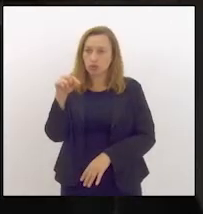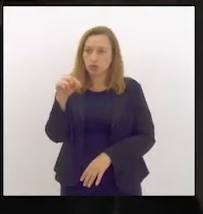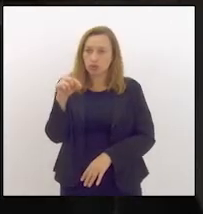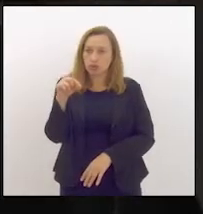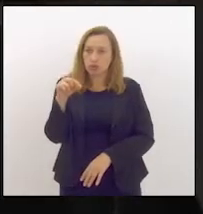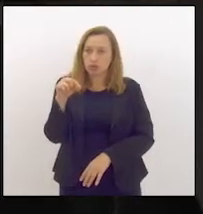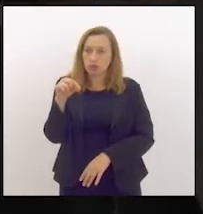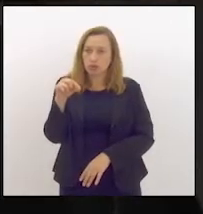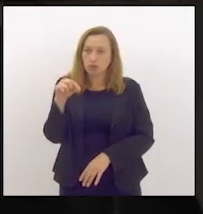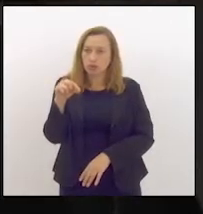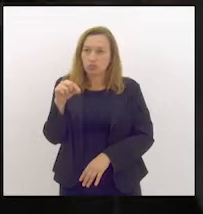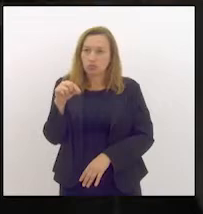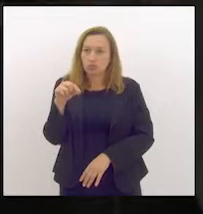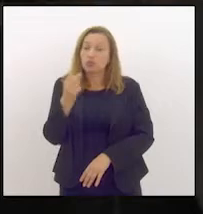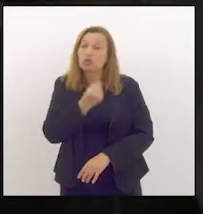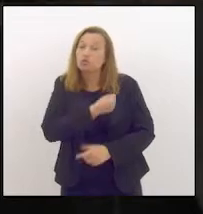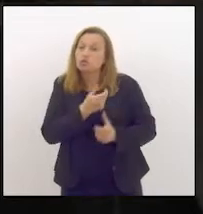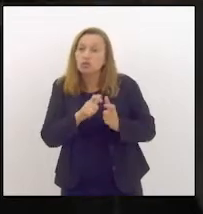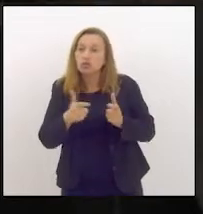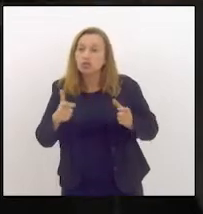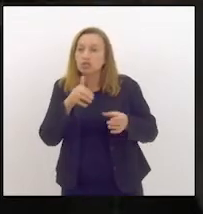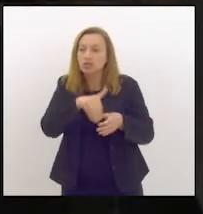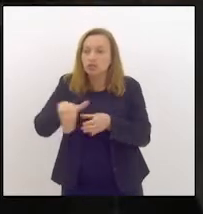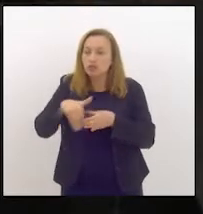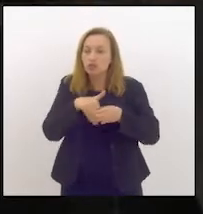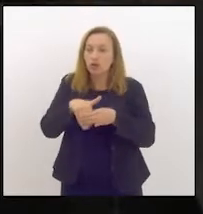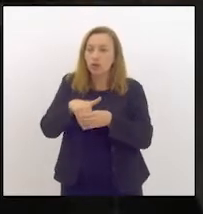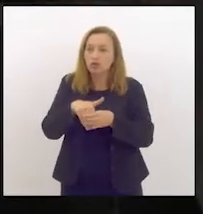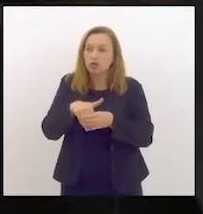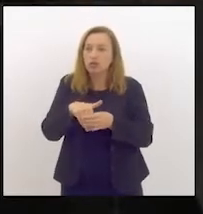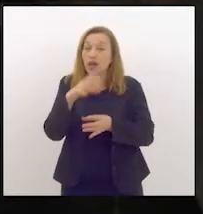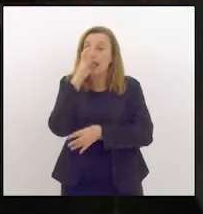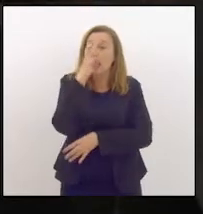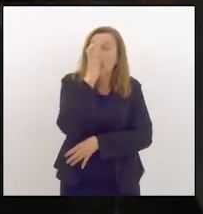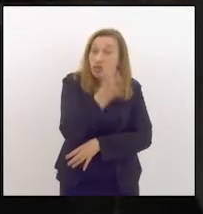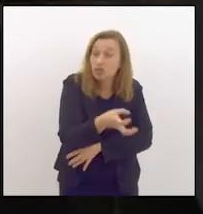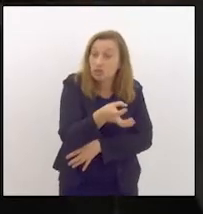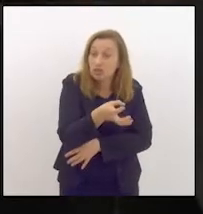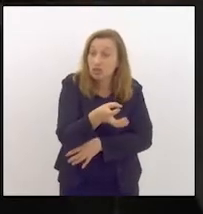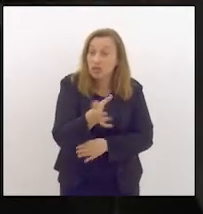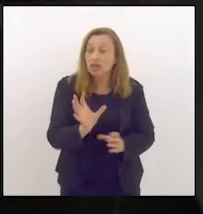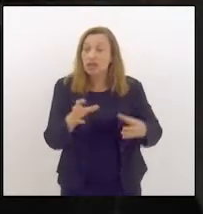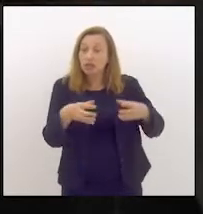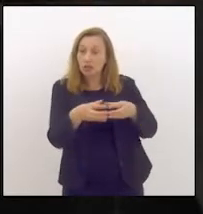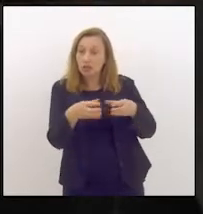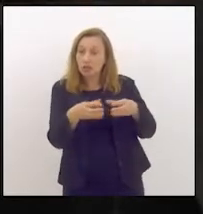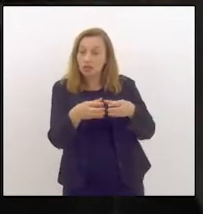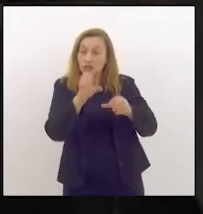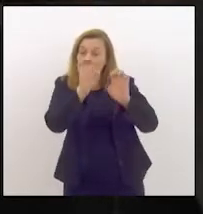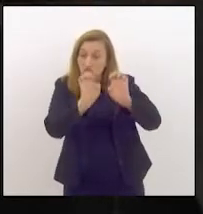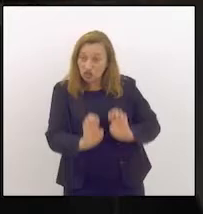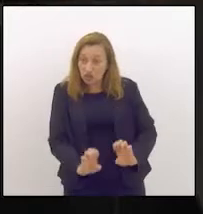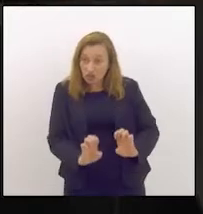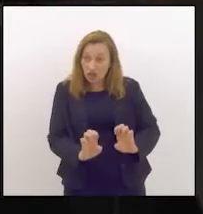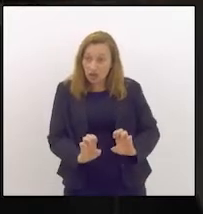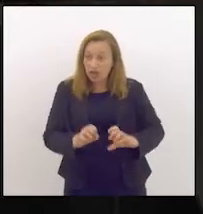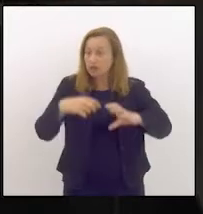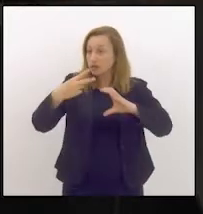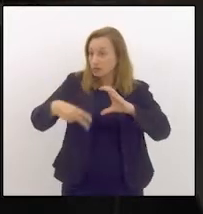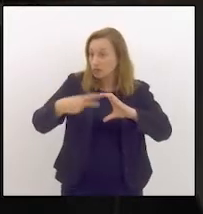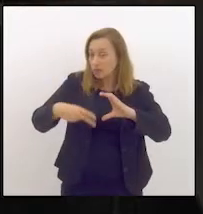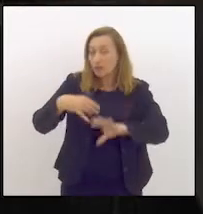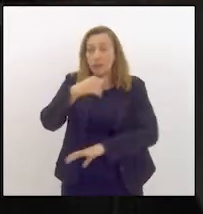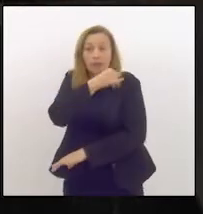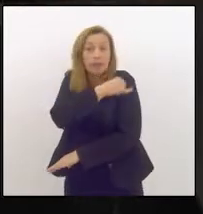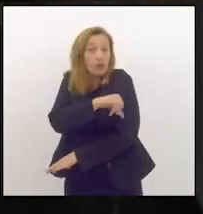com uma grande monta de votos Está sendo acusado pela comissão de ética da câmara dos vereadores